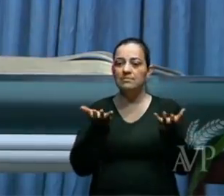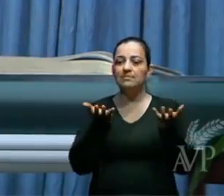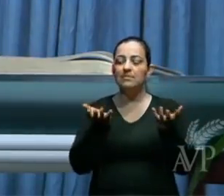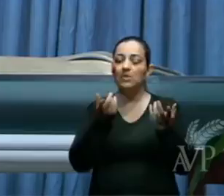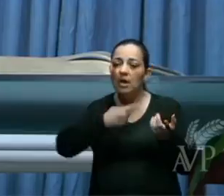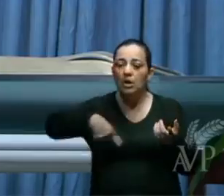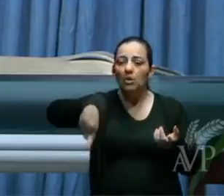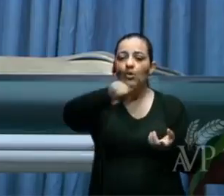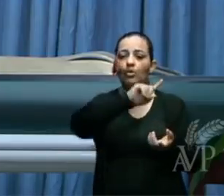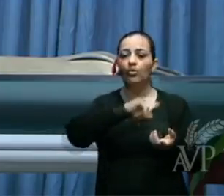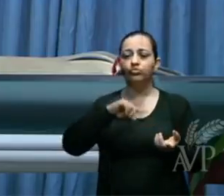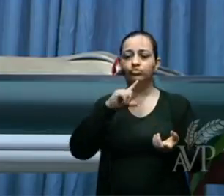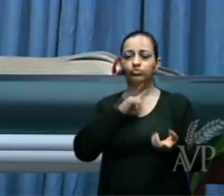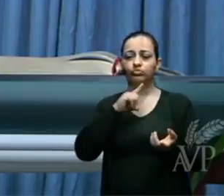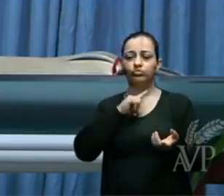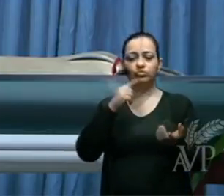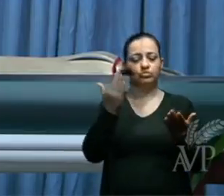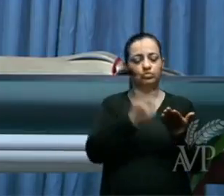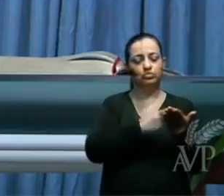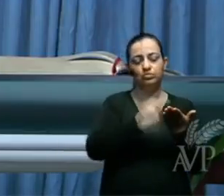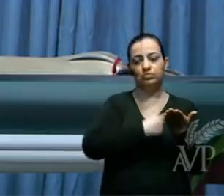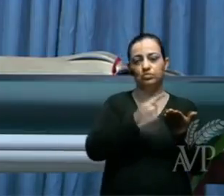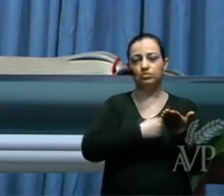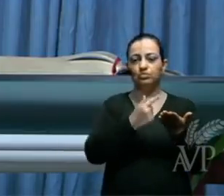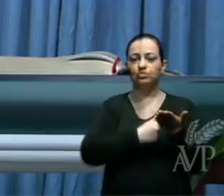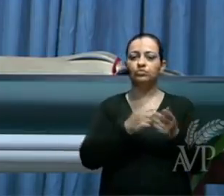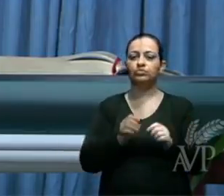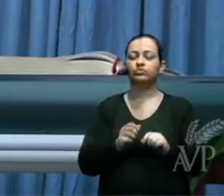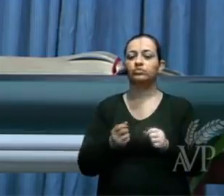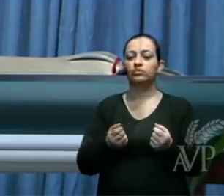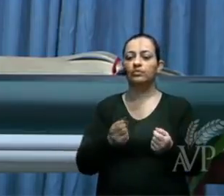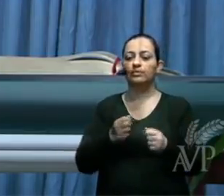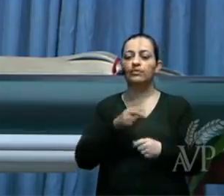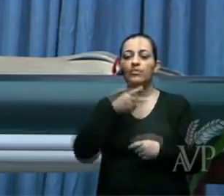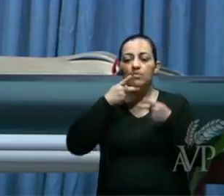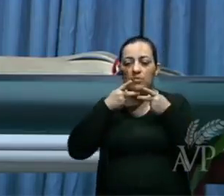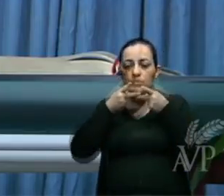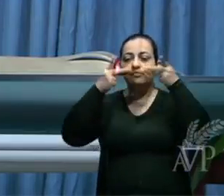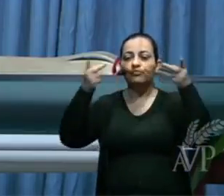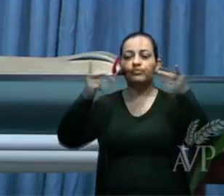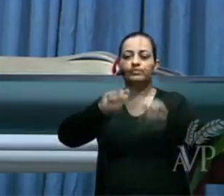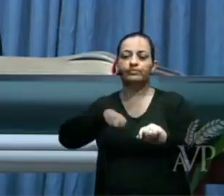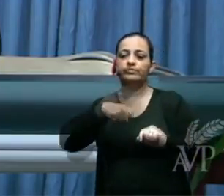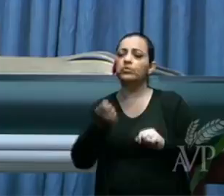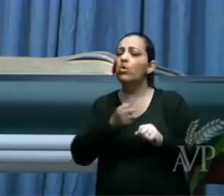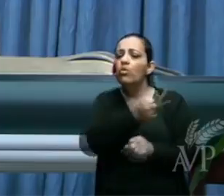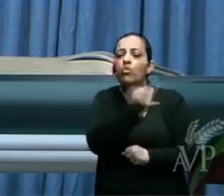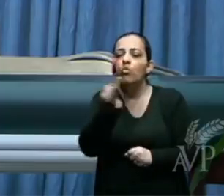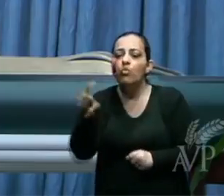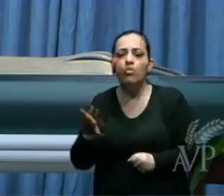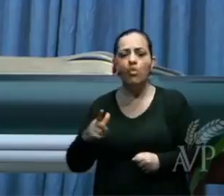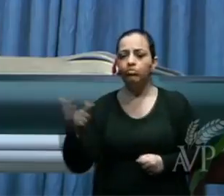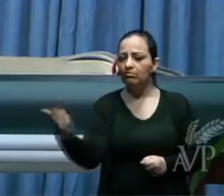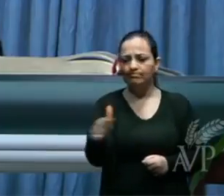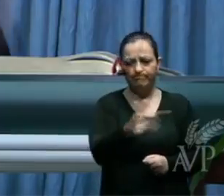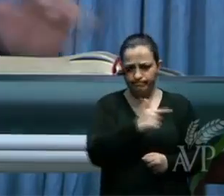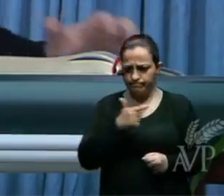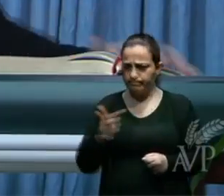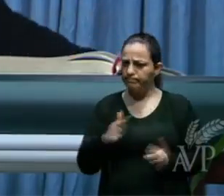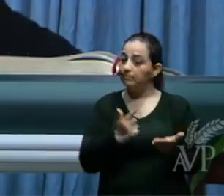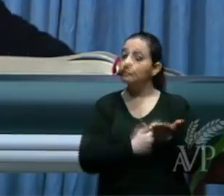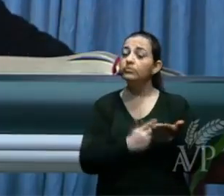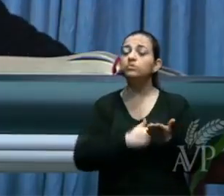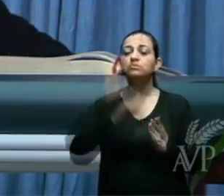todos tivessem essa mensagem a voz do sinal quantos aqui que não tem essa